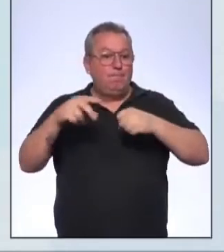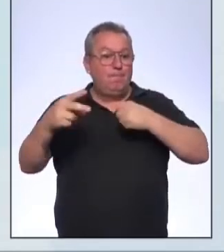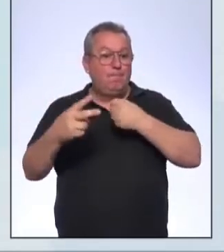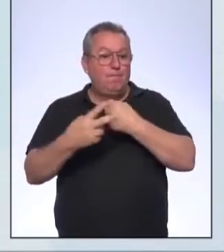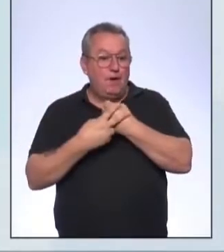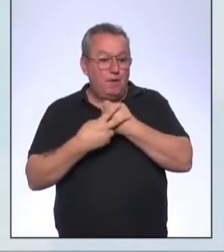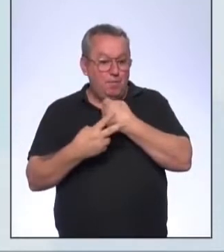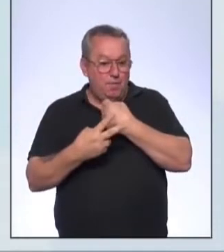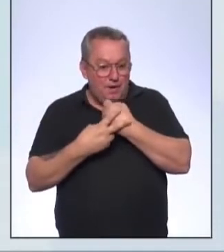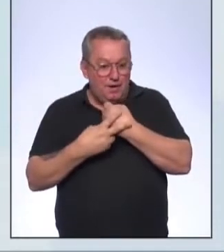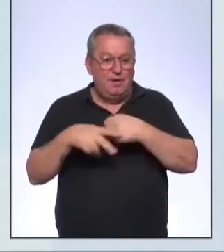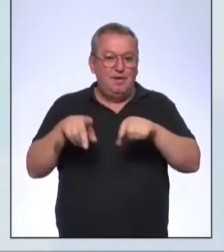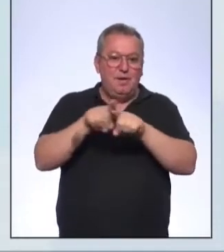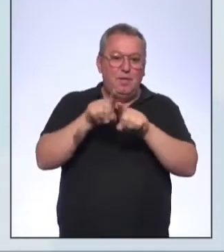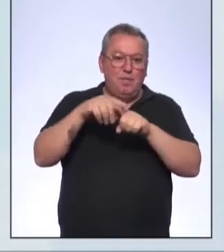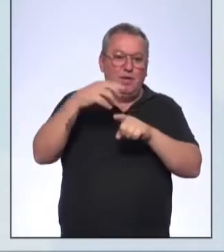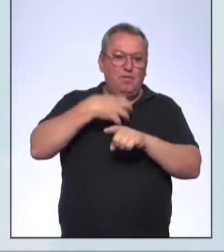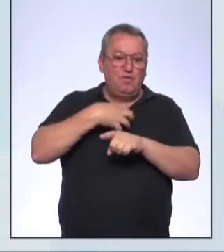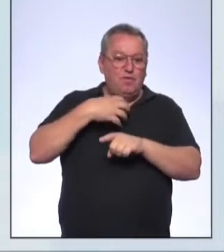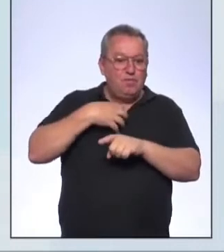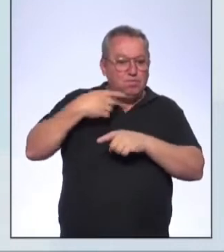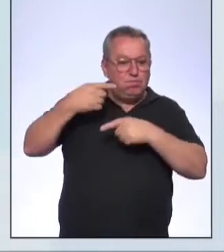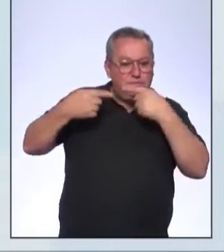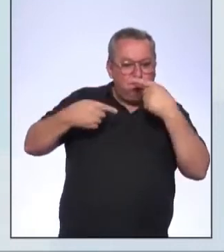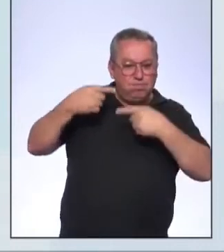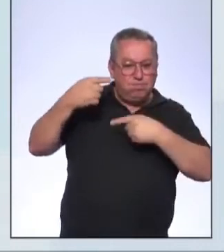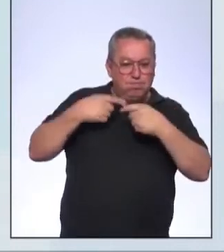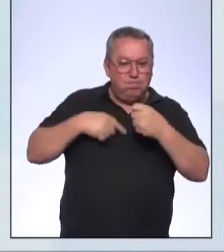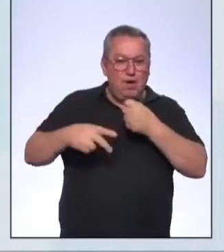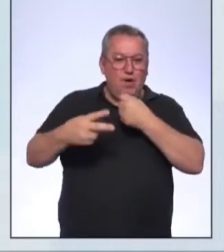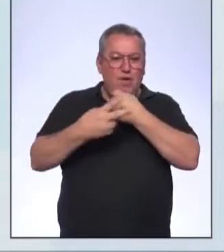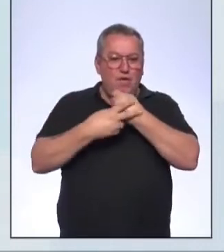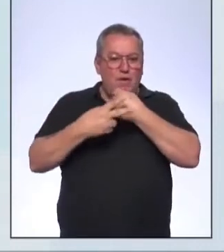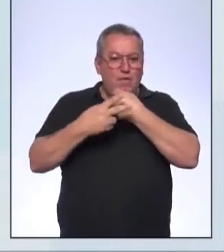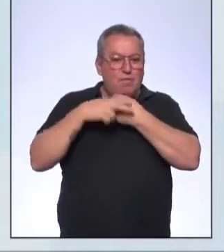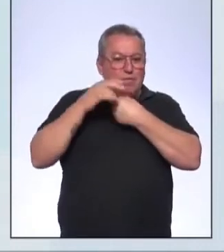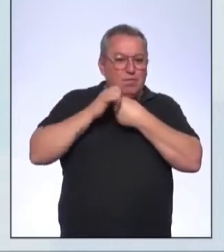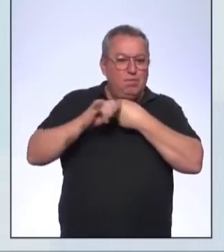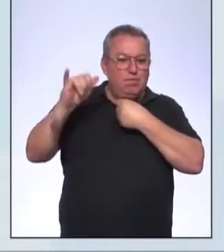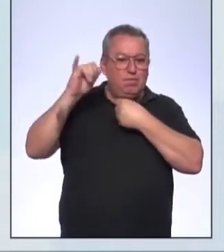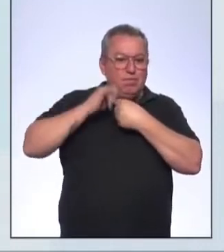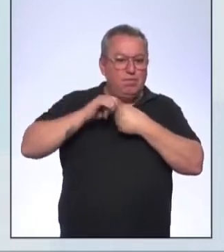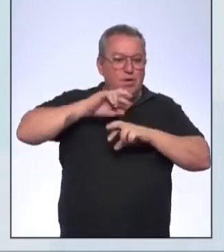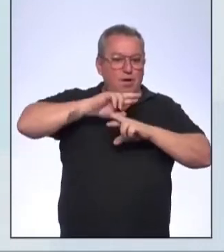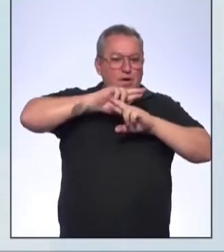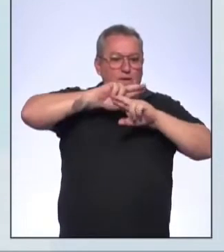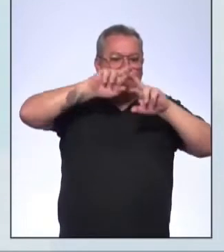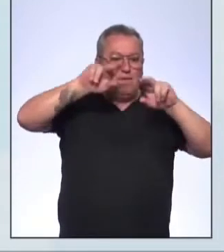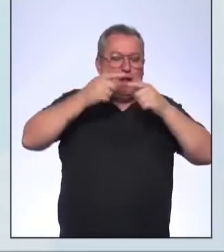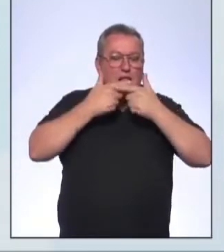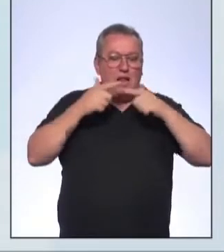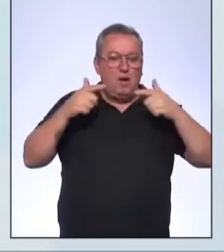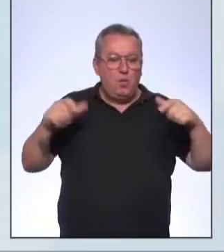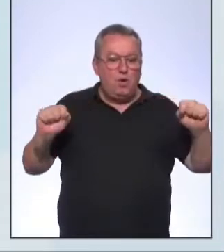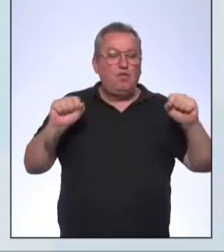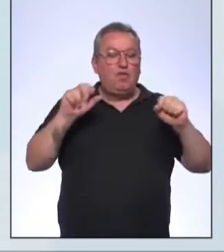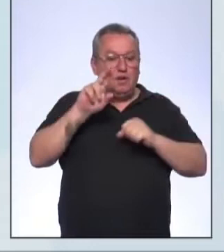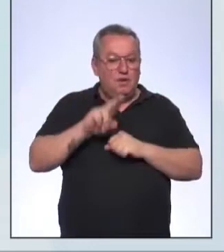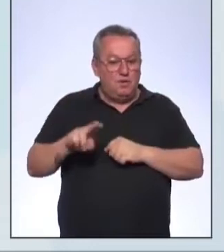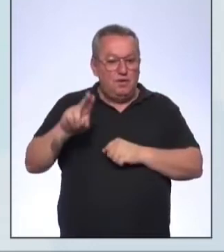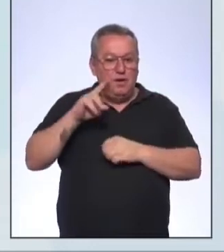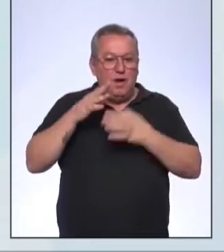tempos verbais dos tipos de discursos dos verbos de iniciação e das variedades linguísticas empregadas